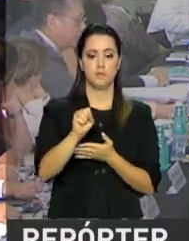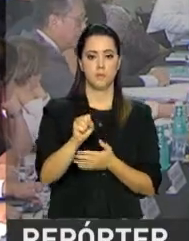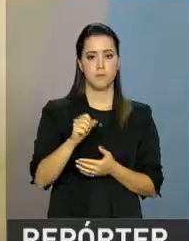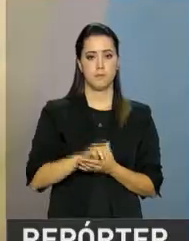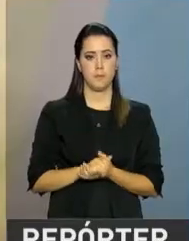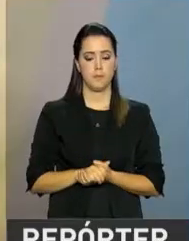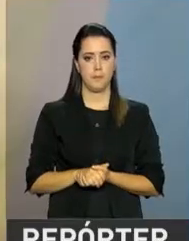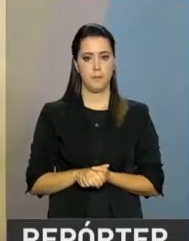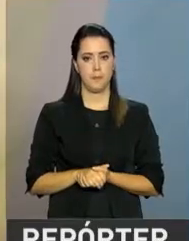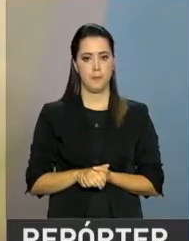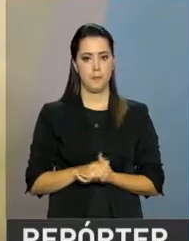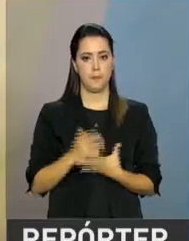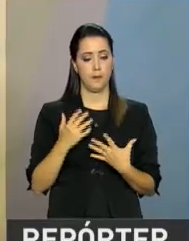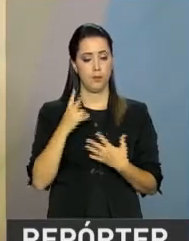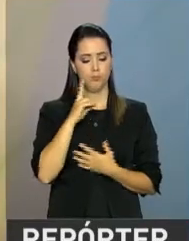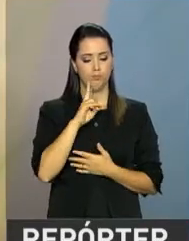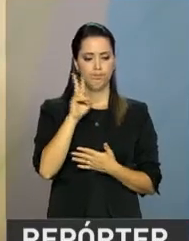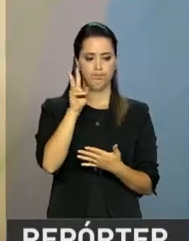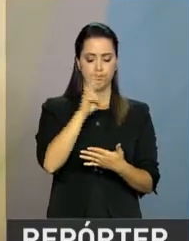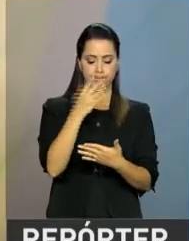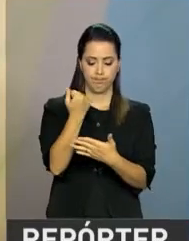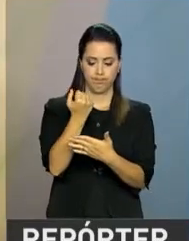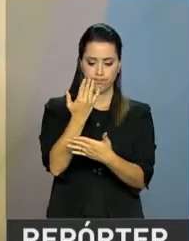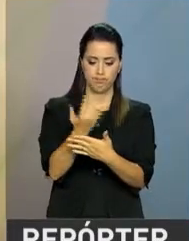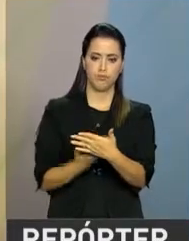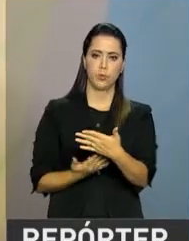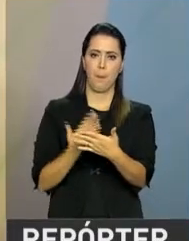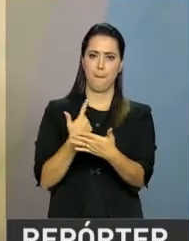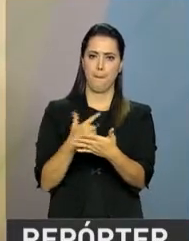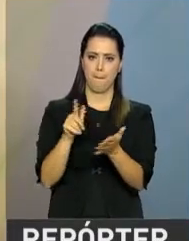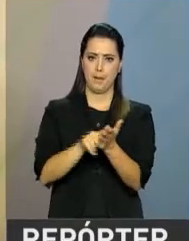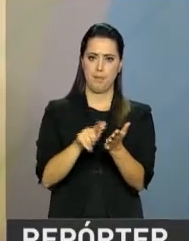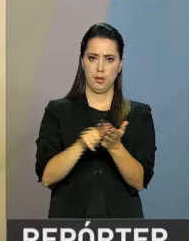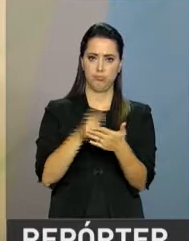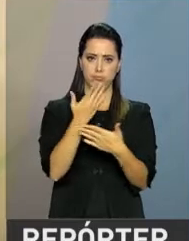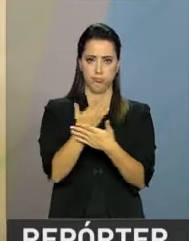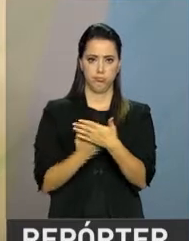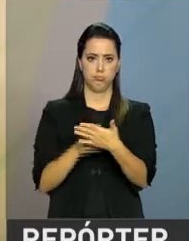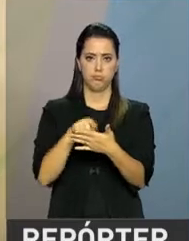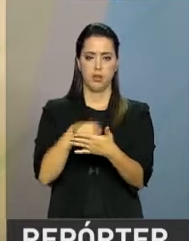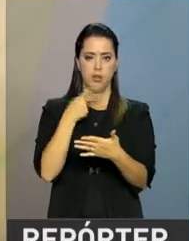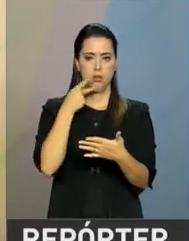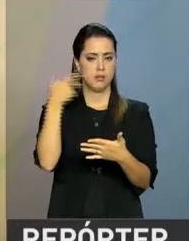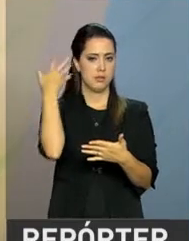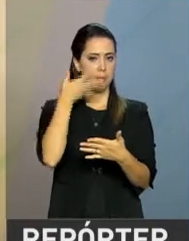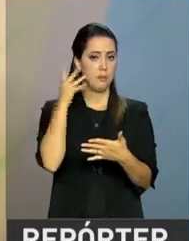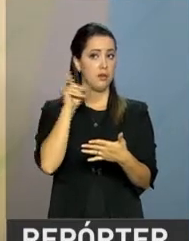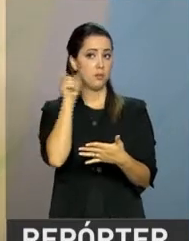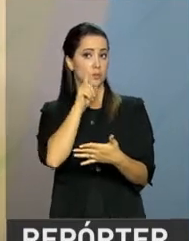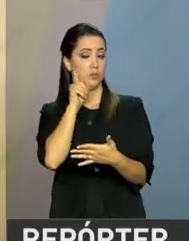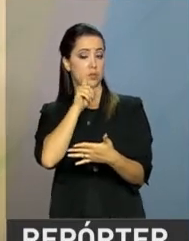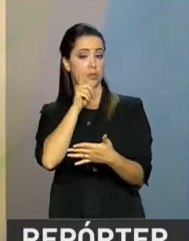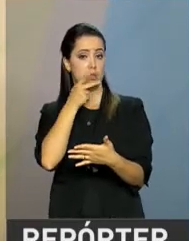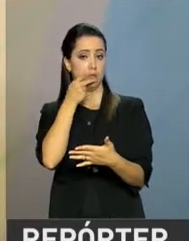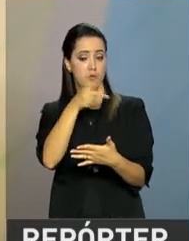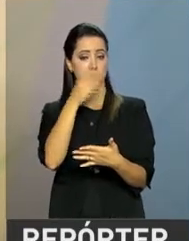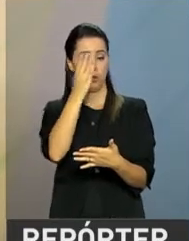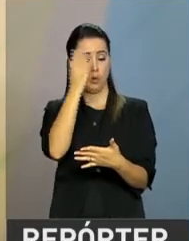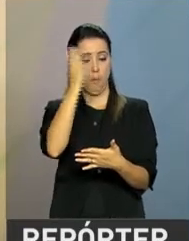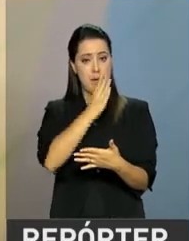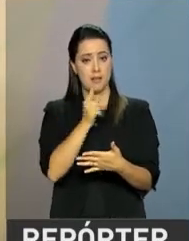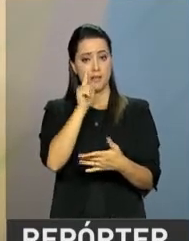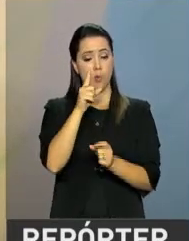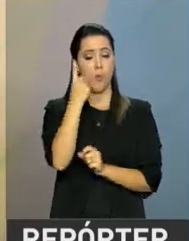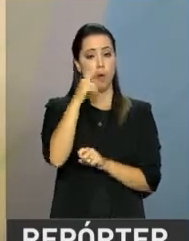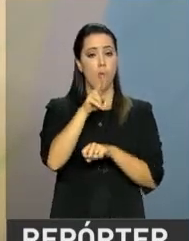Social. Estou vendo agora uma declaração feita pela Casa Branca de que o Brasil é um dos países com quem